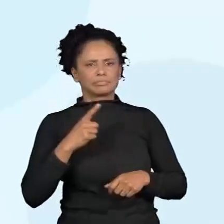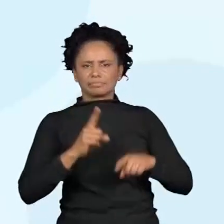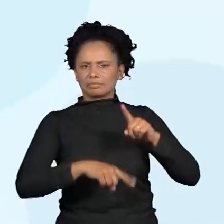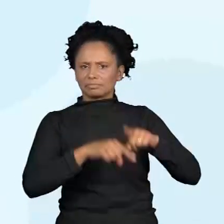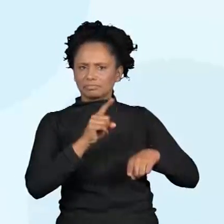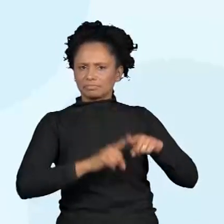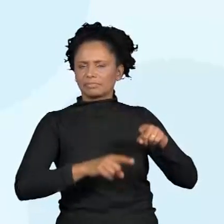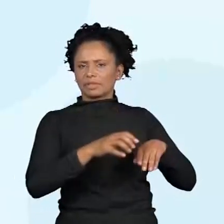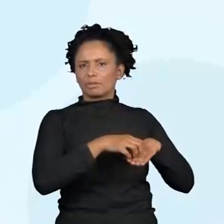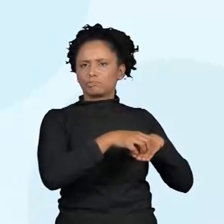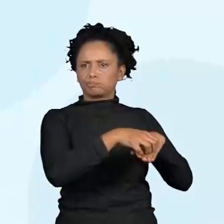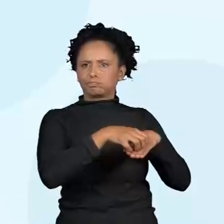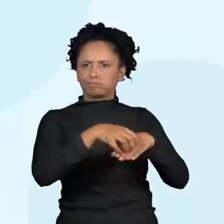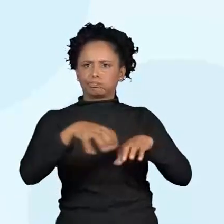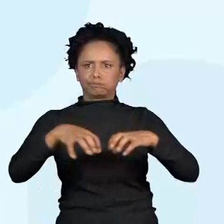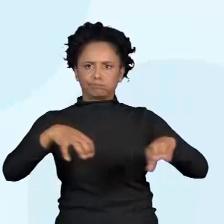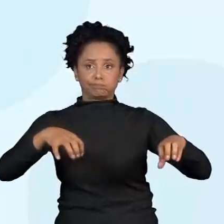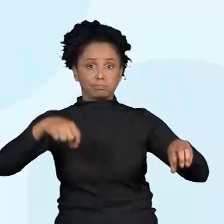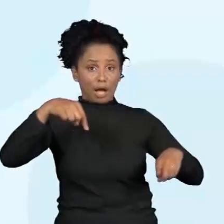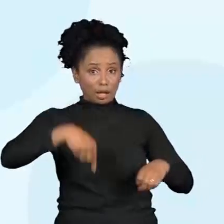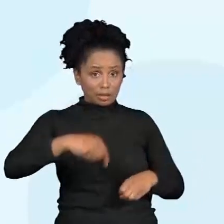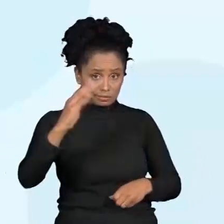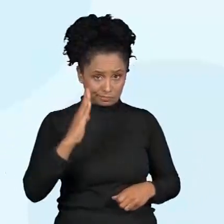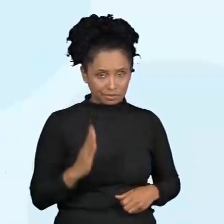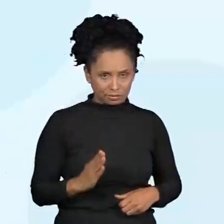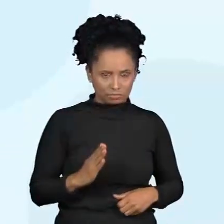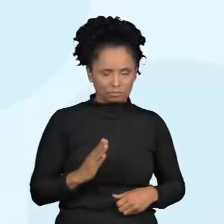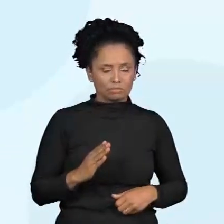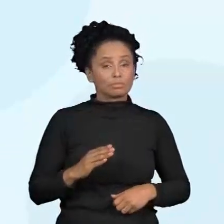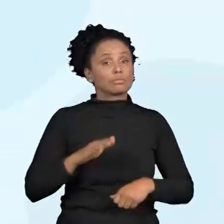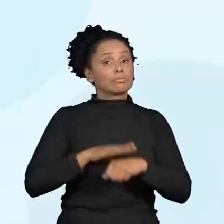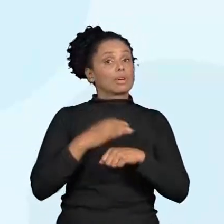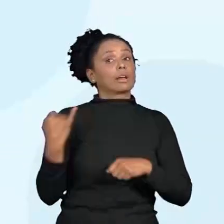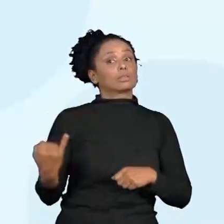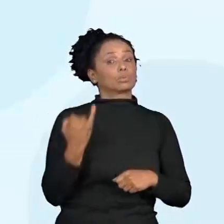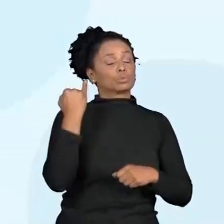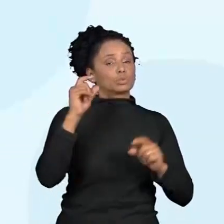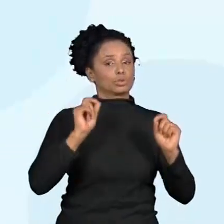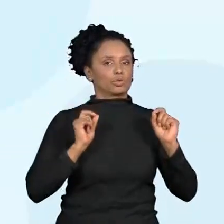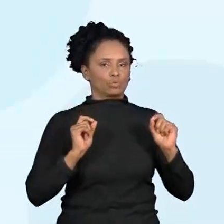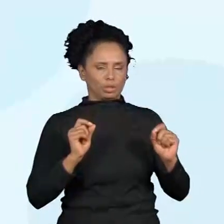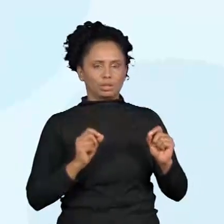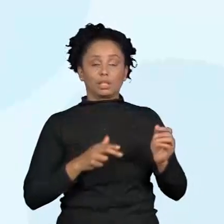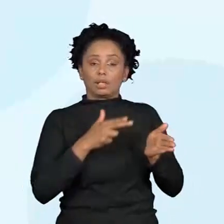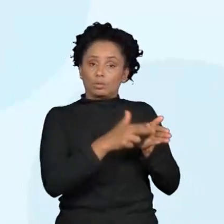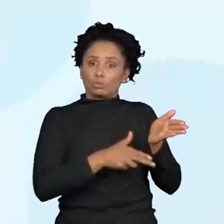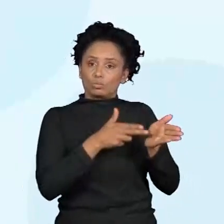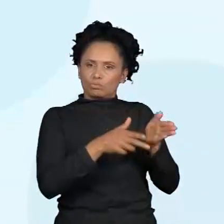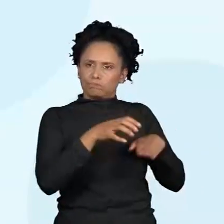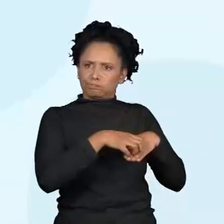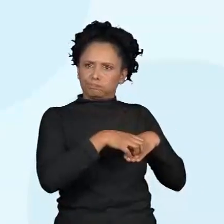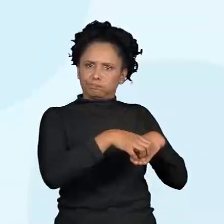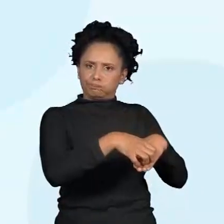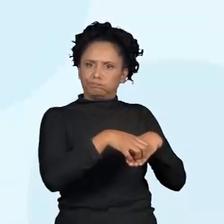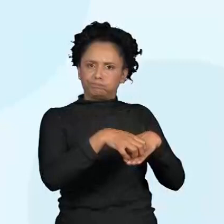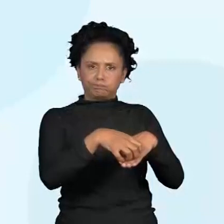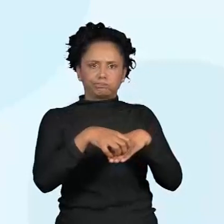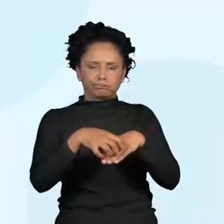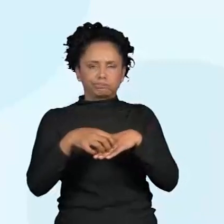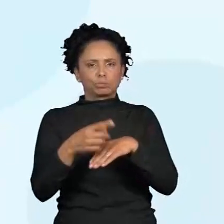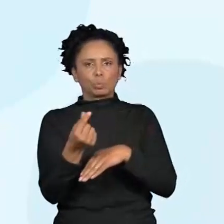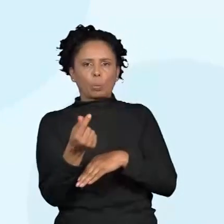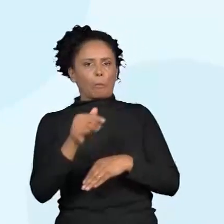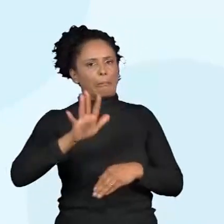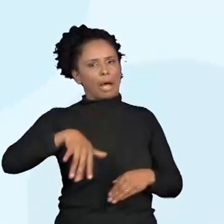de cargas para o Brasil. Destacamos a capacidade dos trens de carga de menos